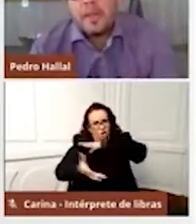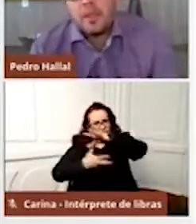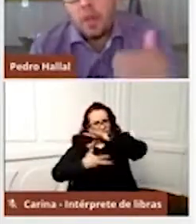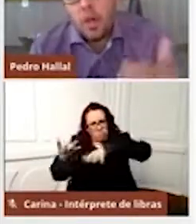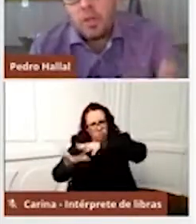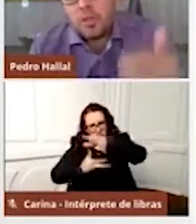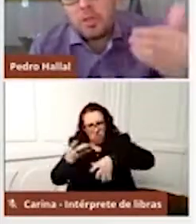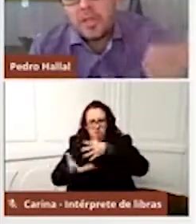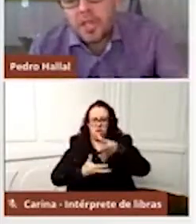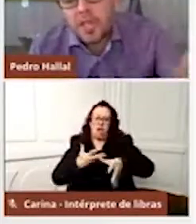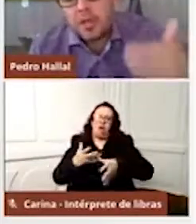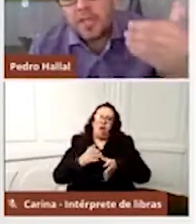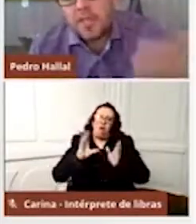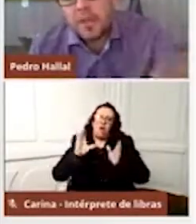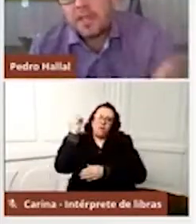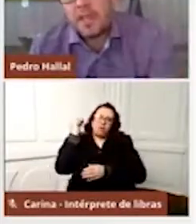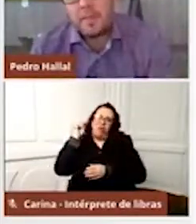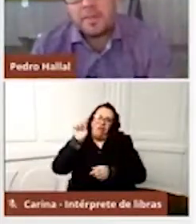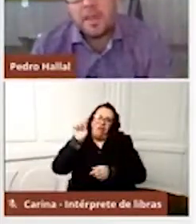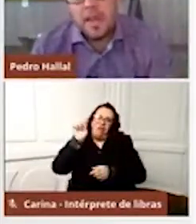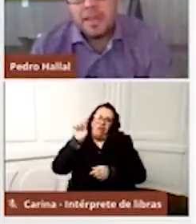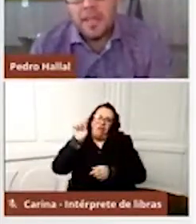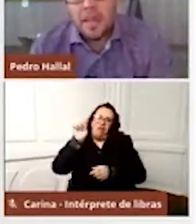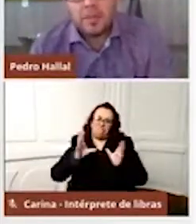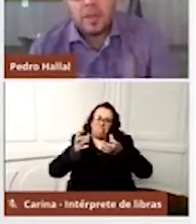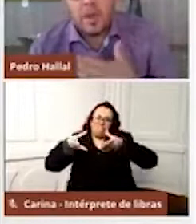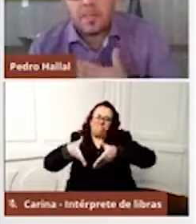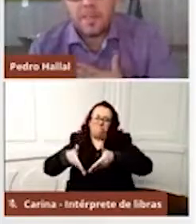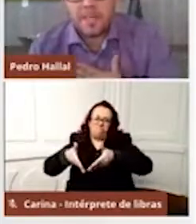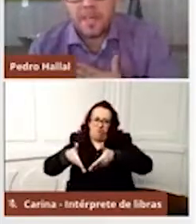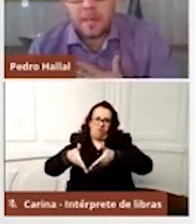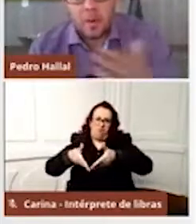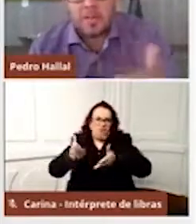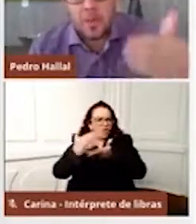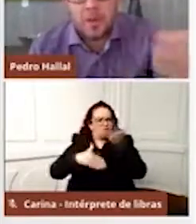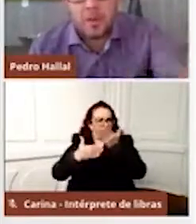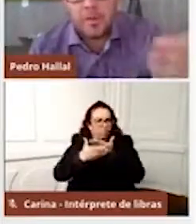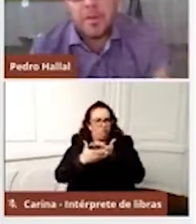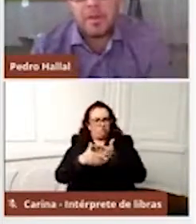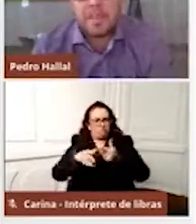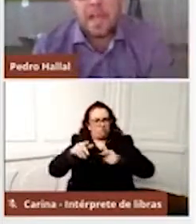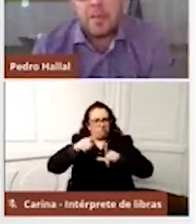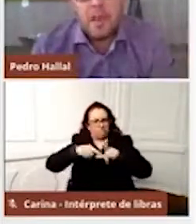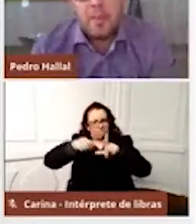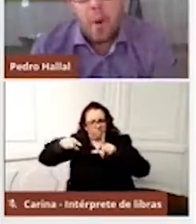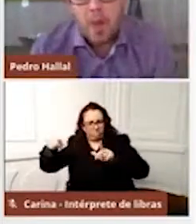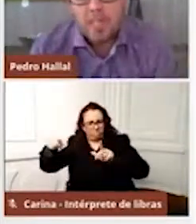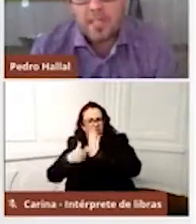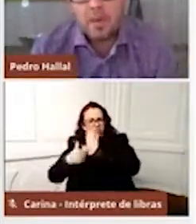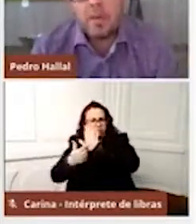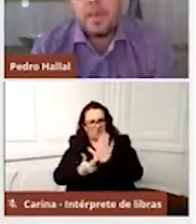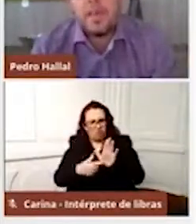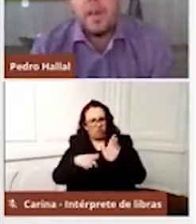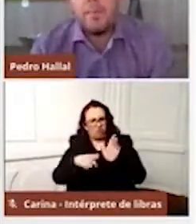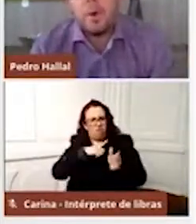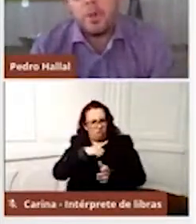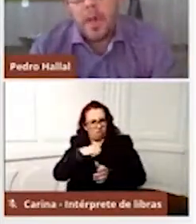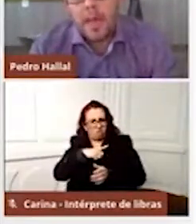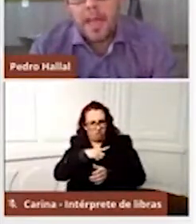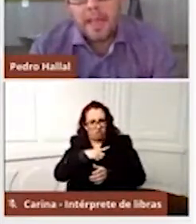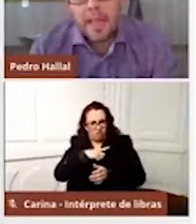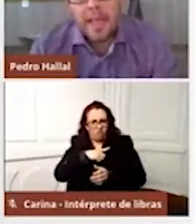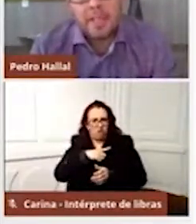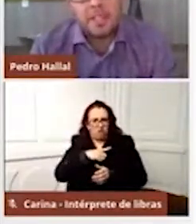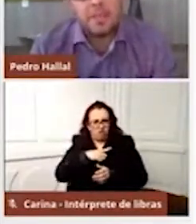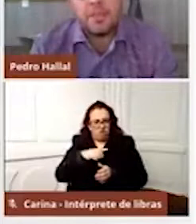Sul. E todos os indicadores que nós temos, tanto nós pesquisadores quanto o governo do estado, mostram que